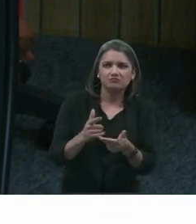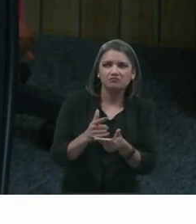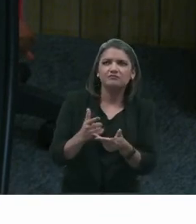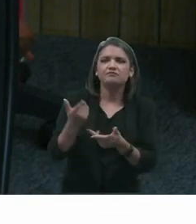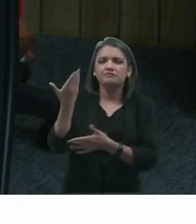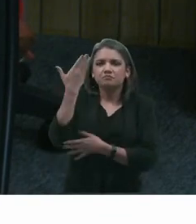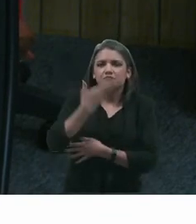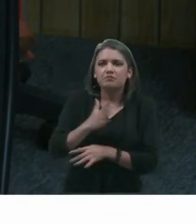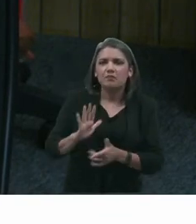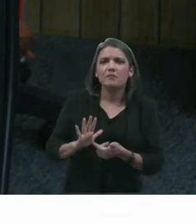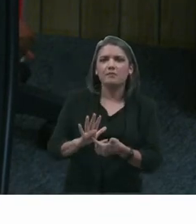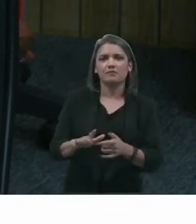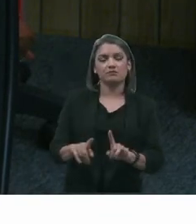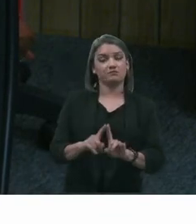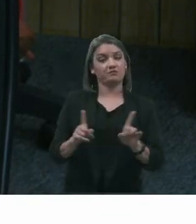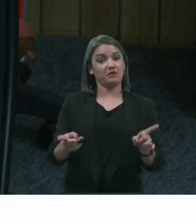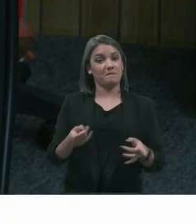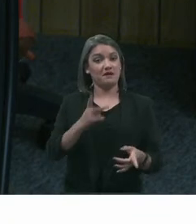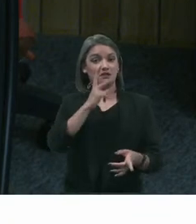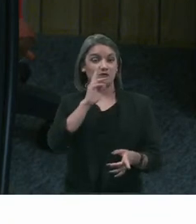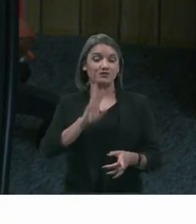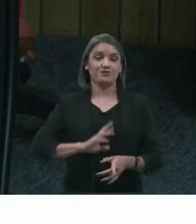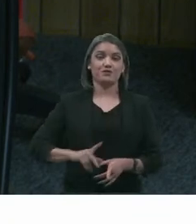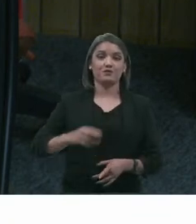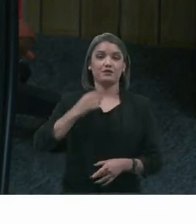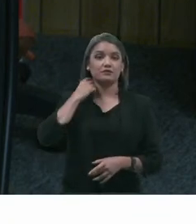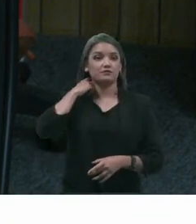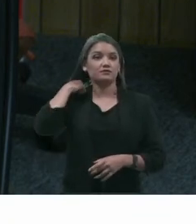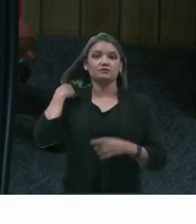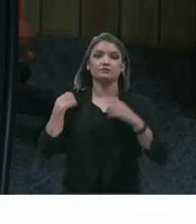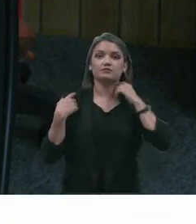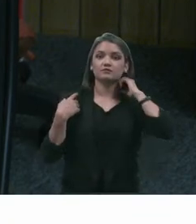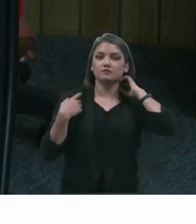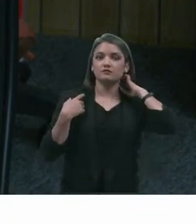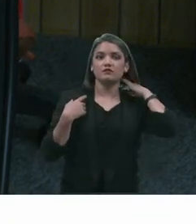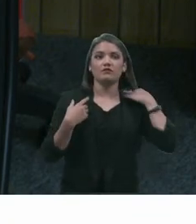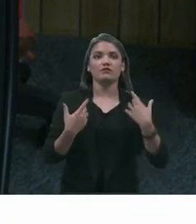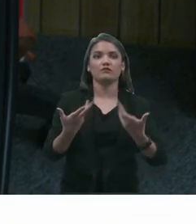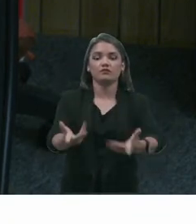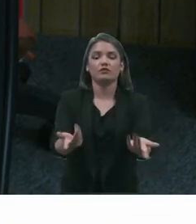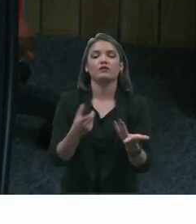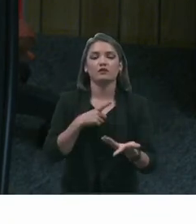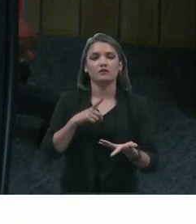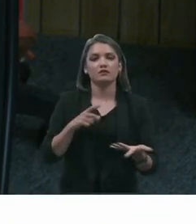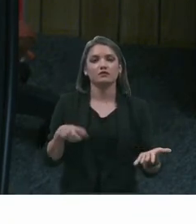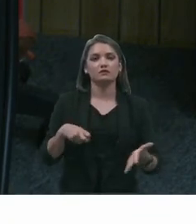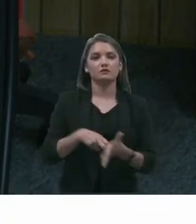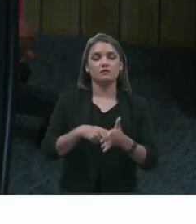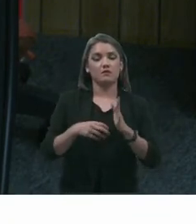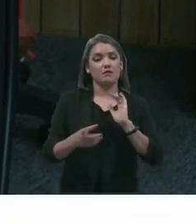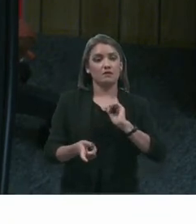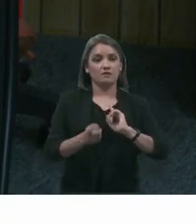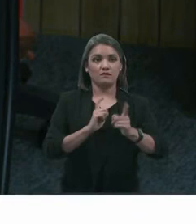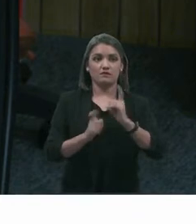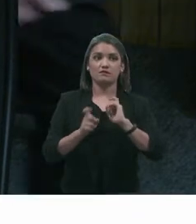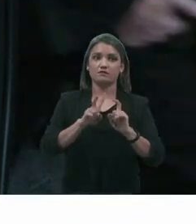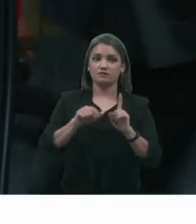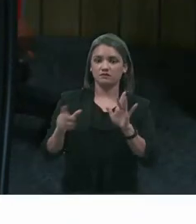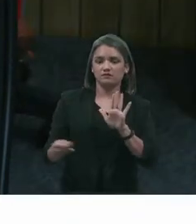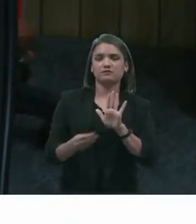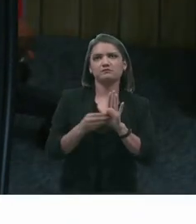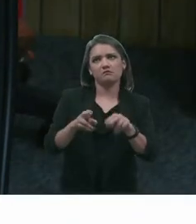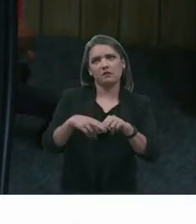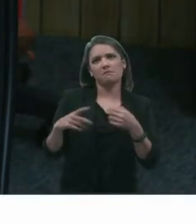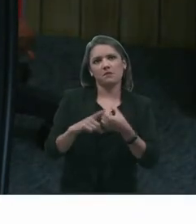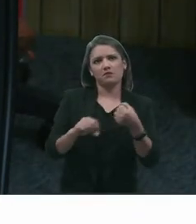que estaria aqui a aplicar a prescrição meramente administrativa. Ela seria computada e, pelo 109.2, iria